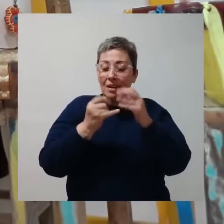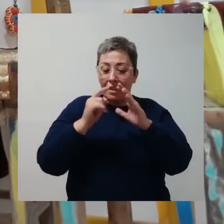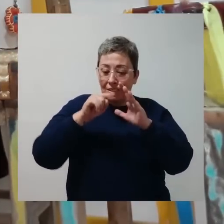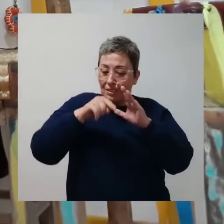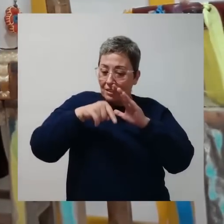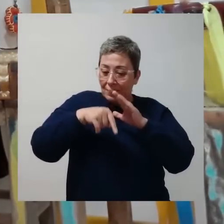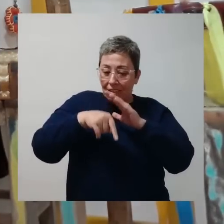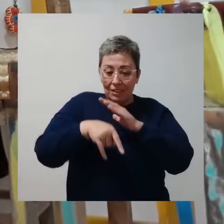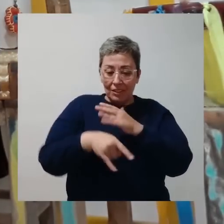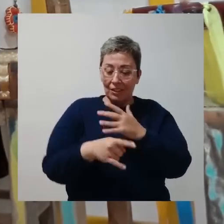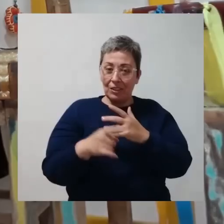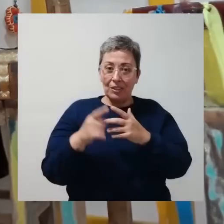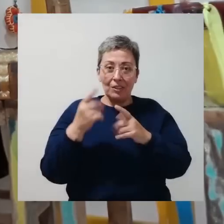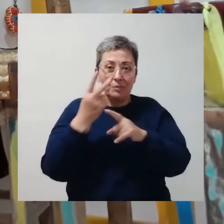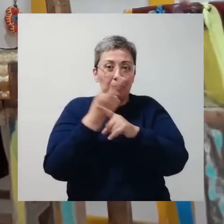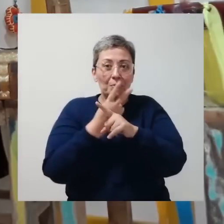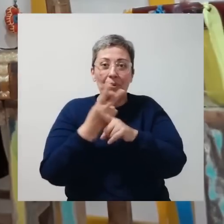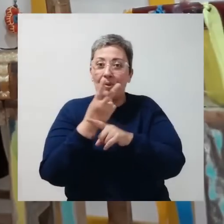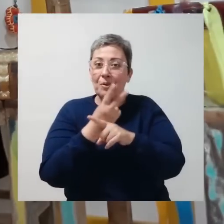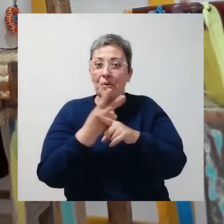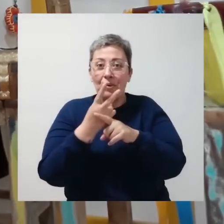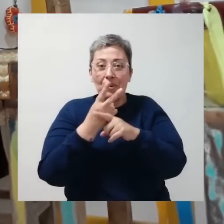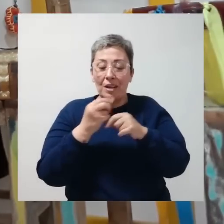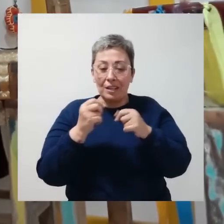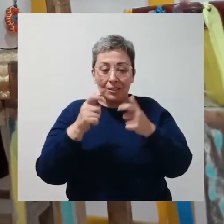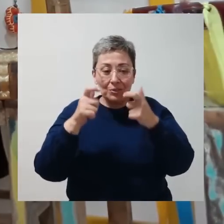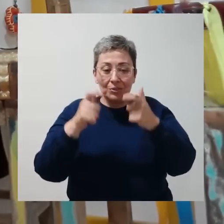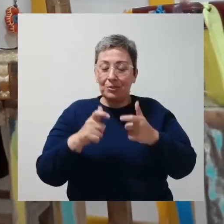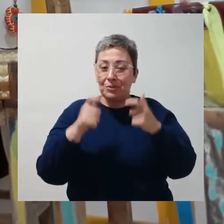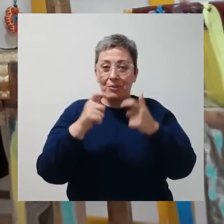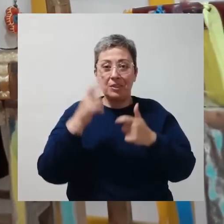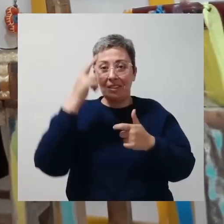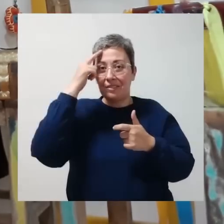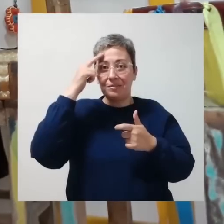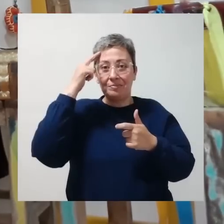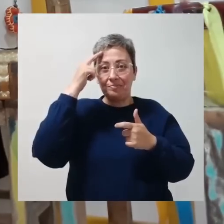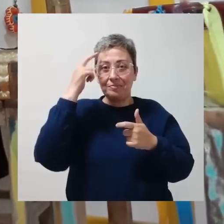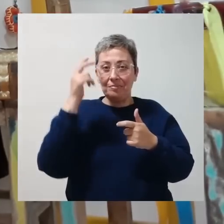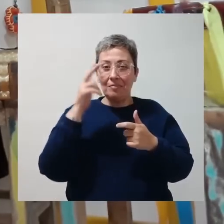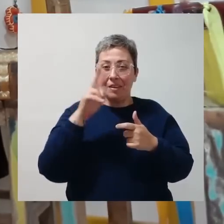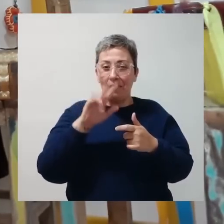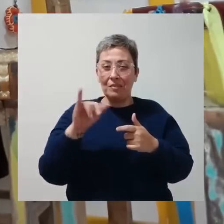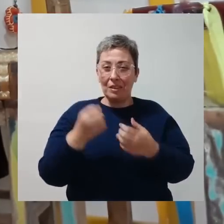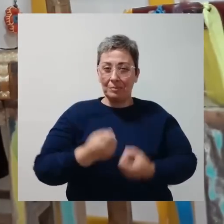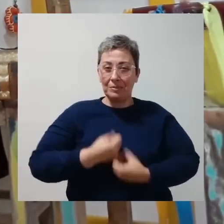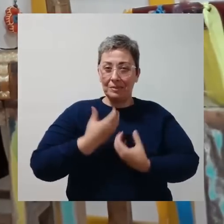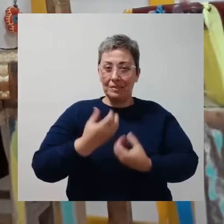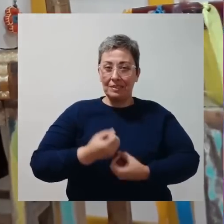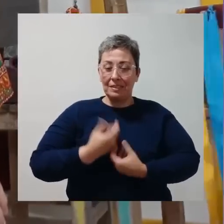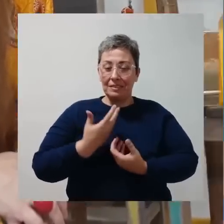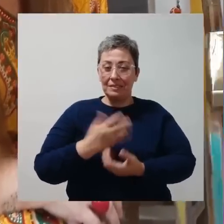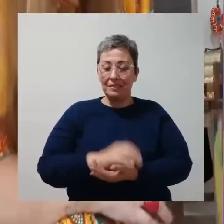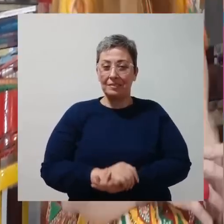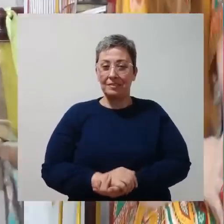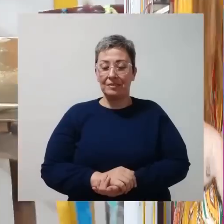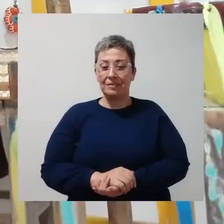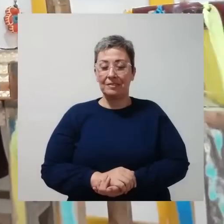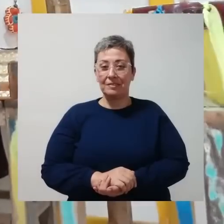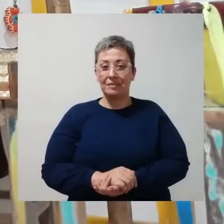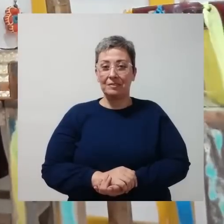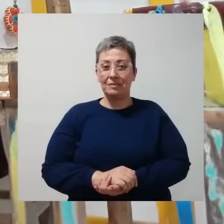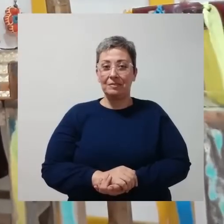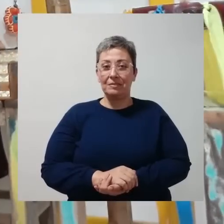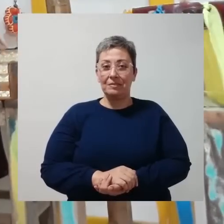pelo mar desconhecido em busca da terra sonhada. Vamos recitar?